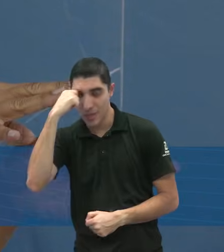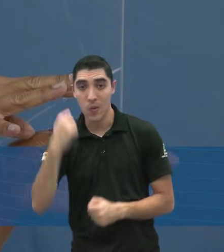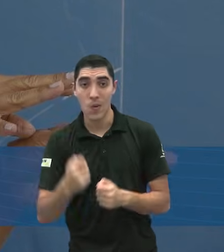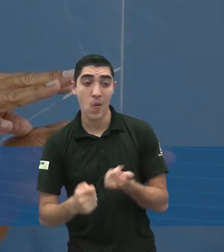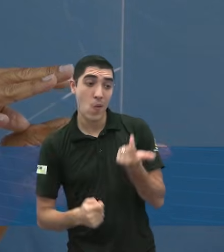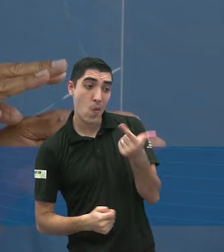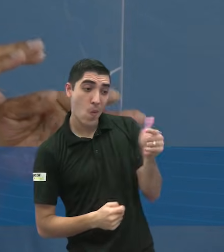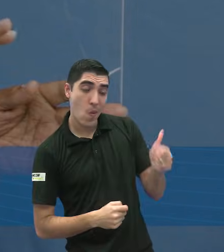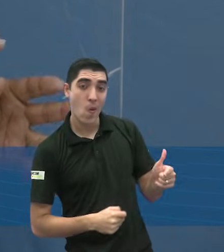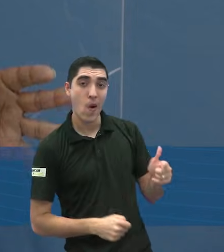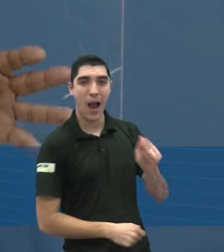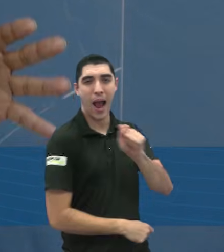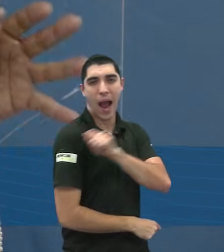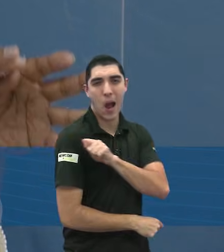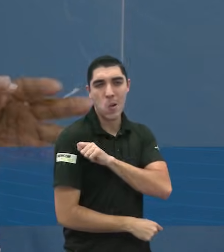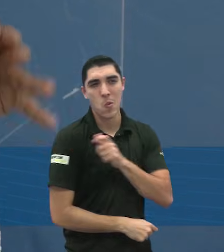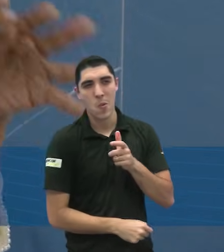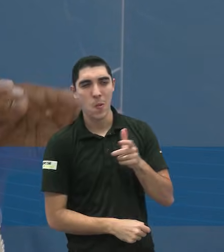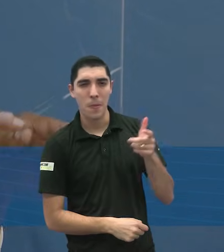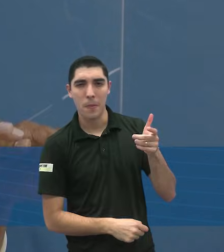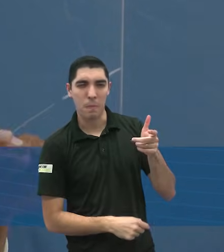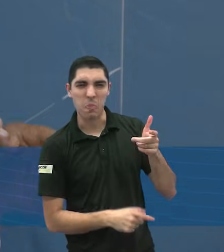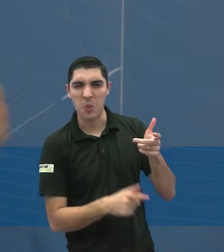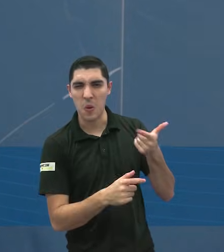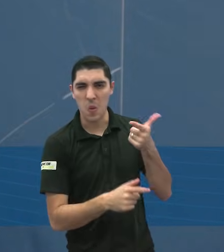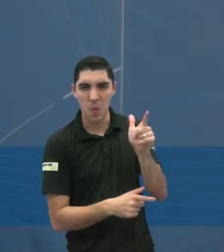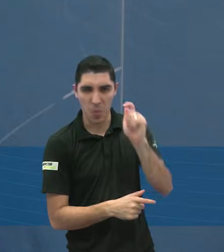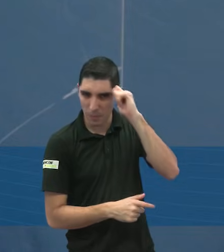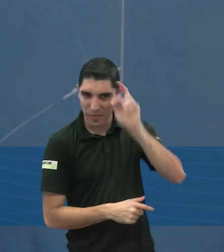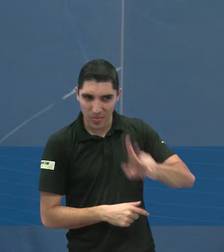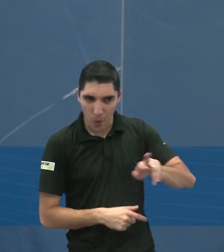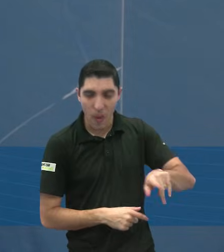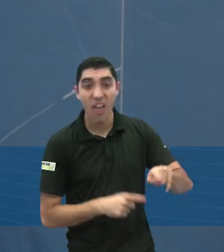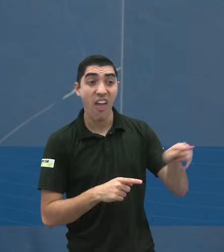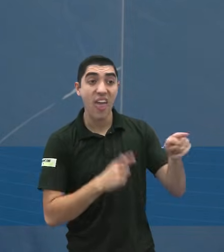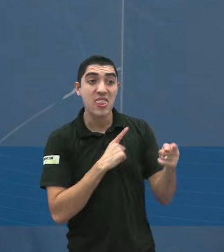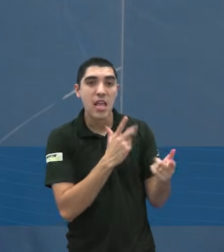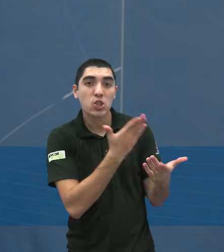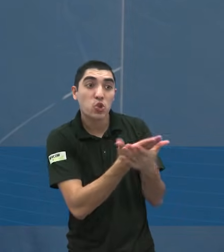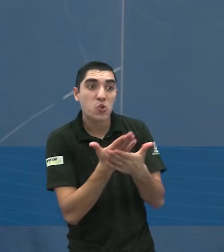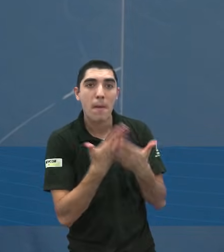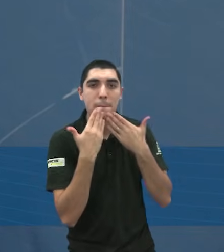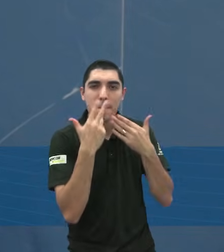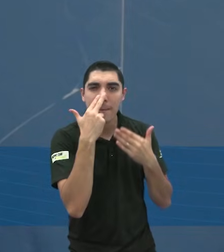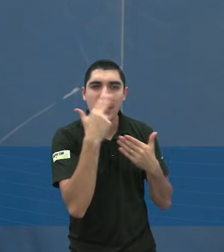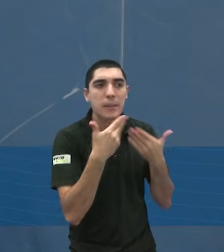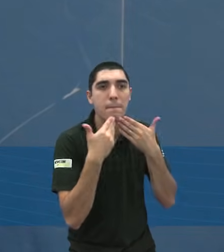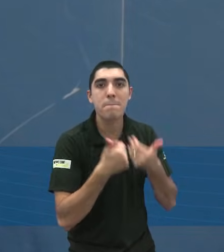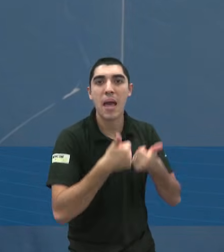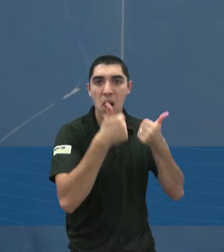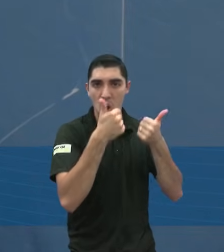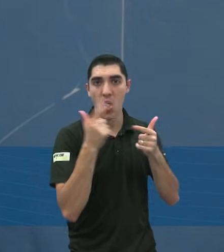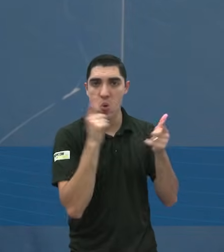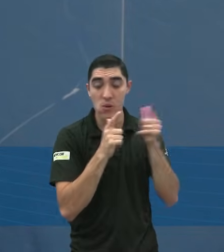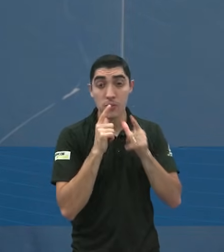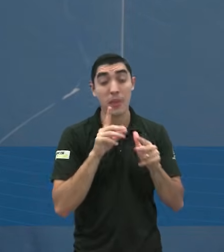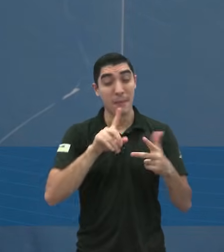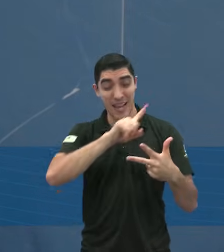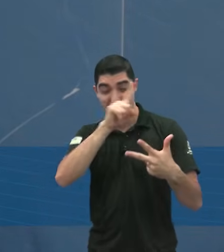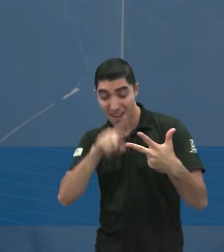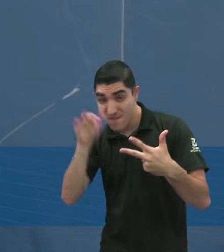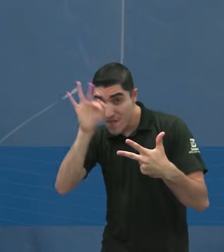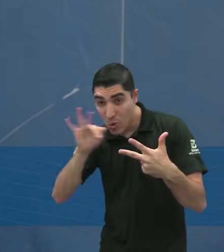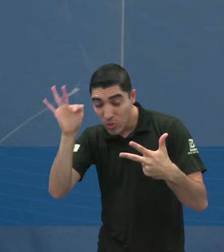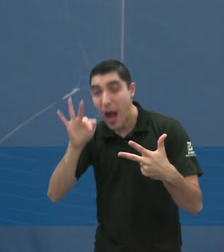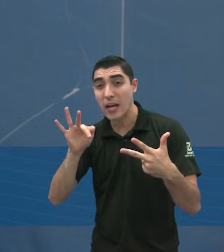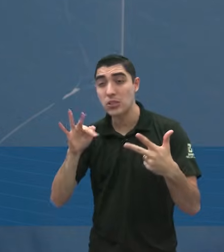têm esse ensino, às vezes, particular de melhor qualidade. E depois, para dar uma continuidade e acompanhar o curso. Realmente é mais difícil, tem que